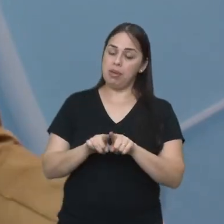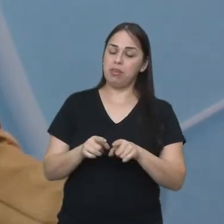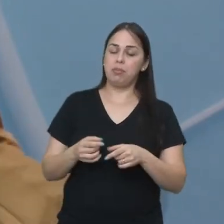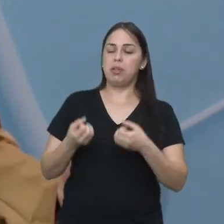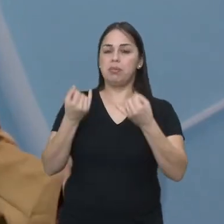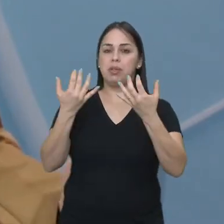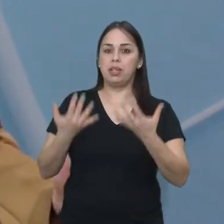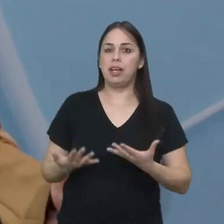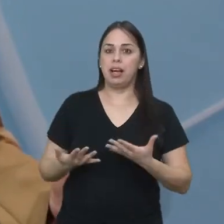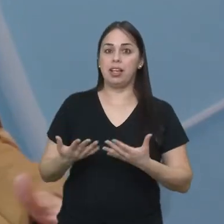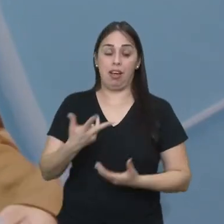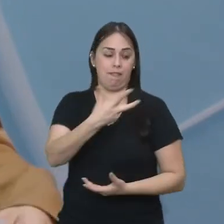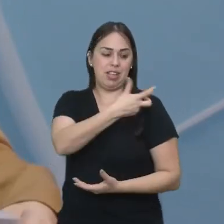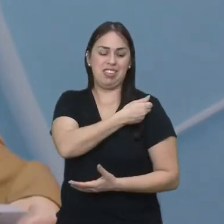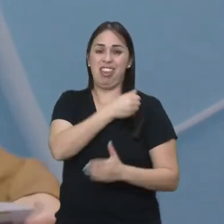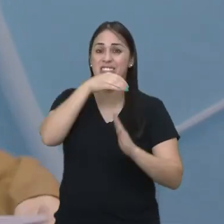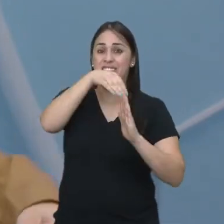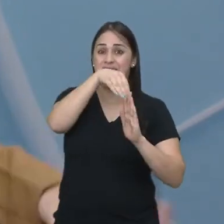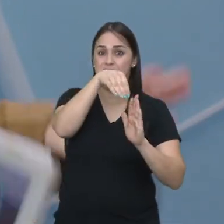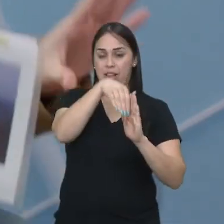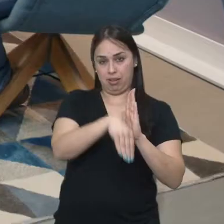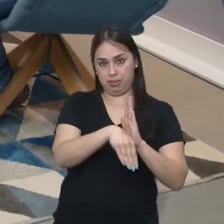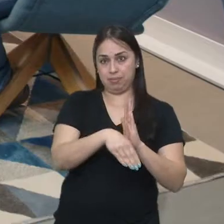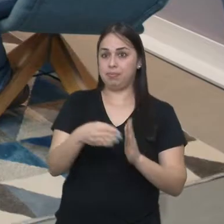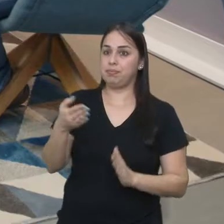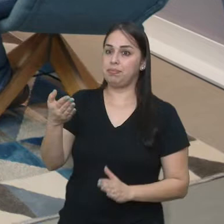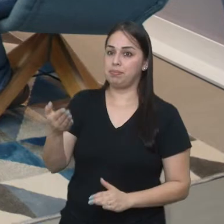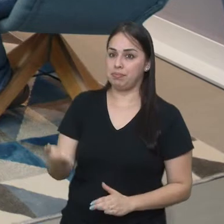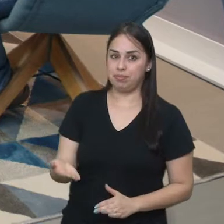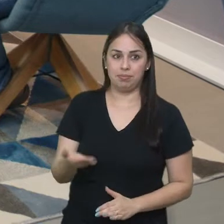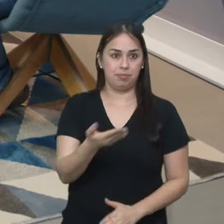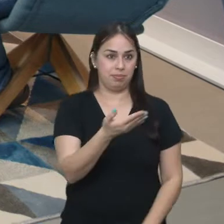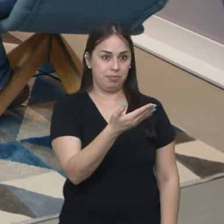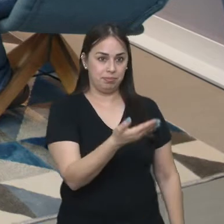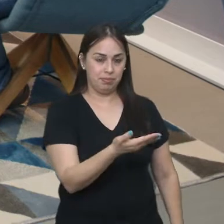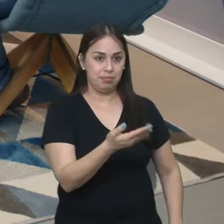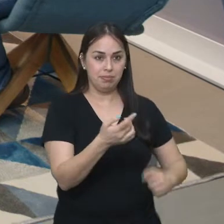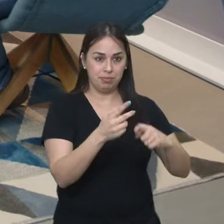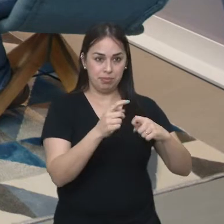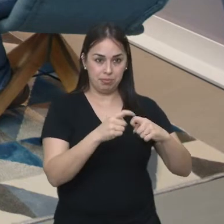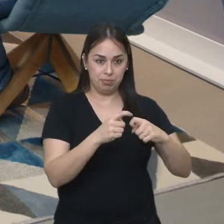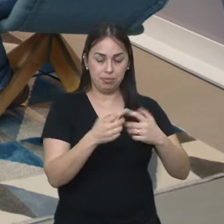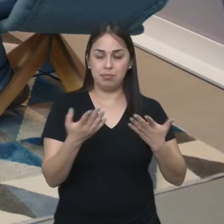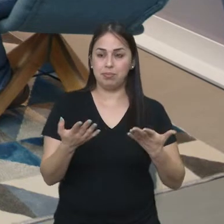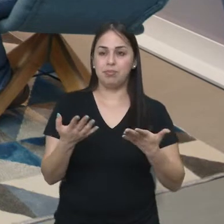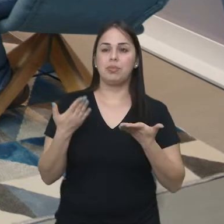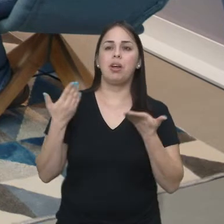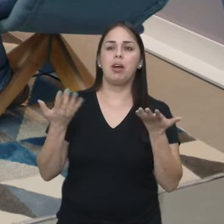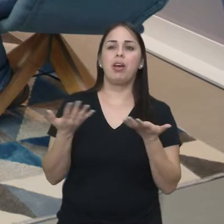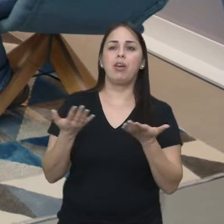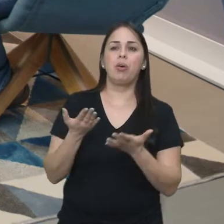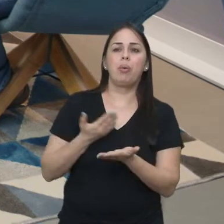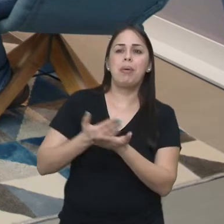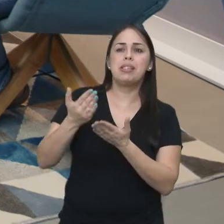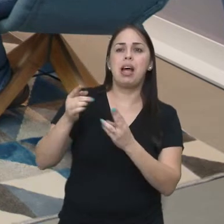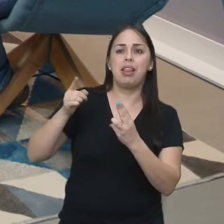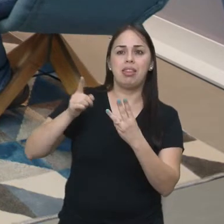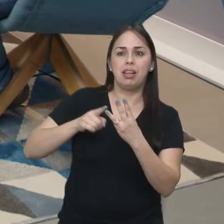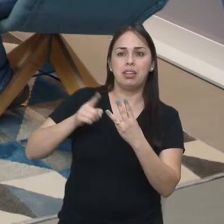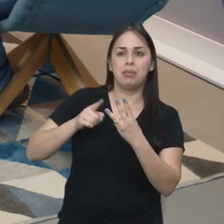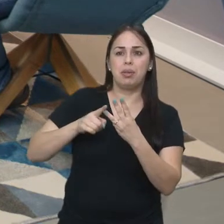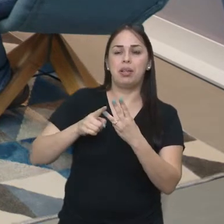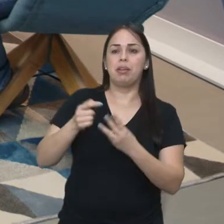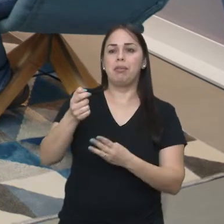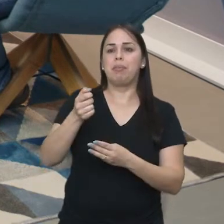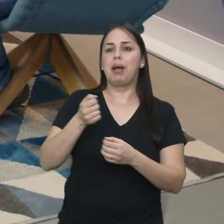vamos falar sobre a queda da vacinação. Cristina e doutor, eu quero começar esse terceiro bloco exibindo